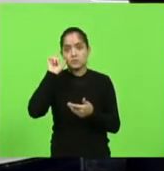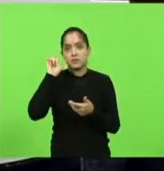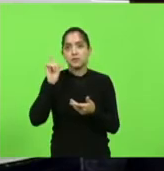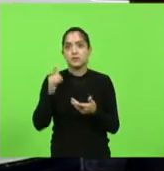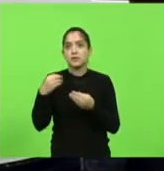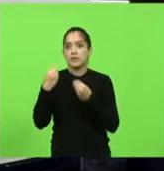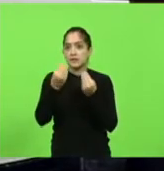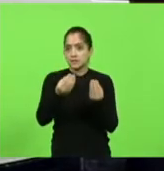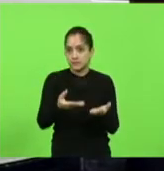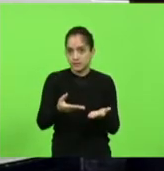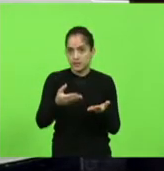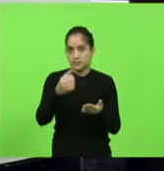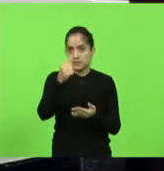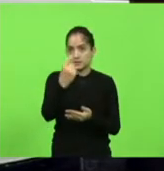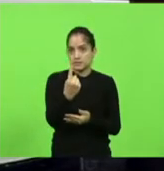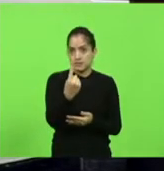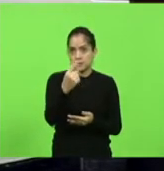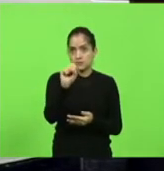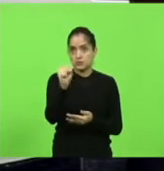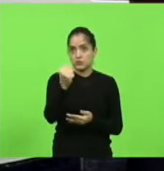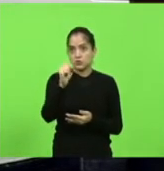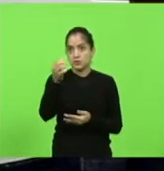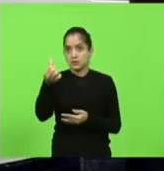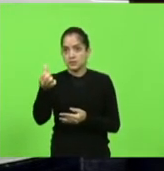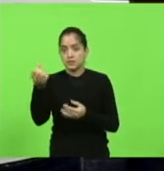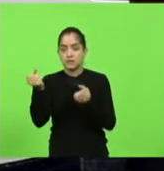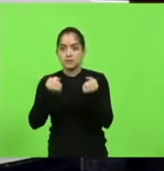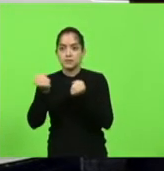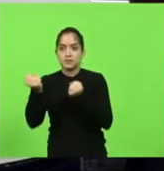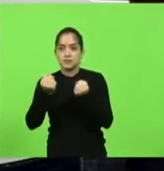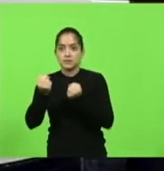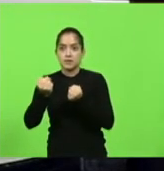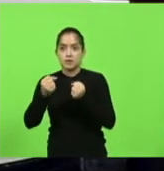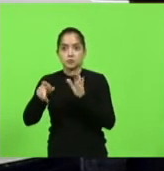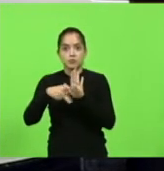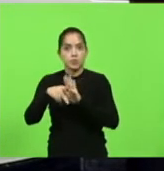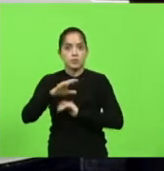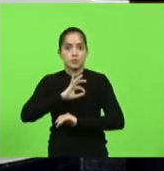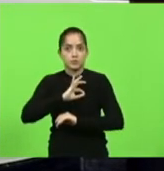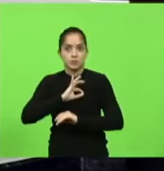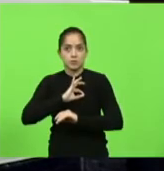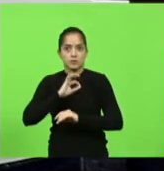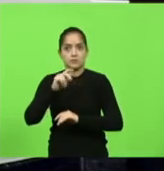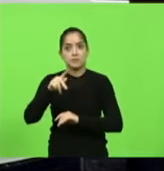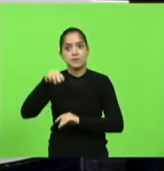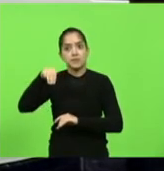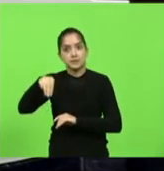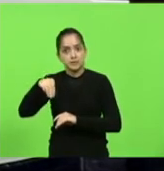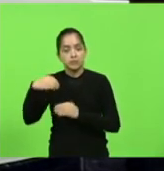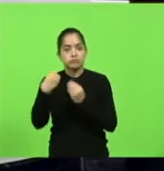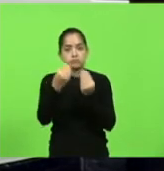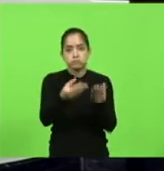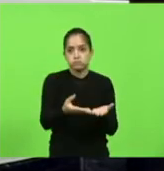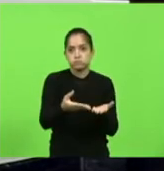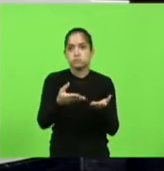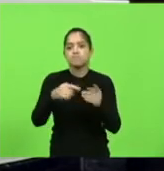entrega de 186 viaturas para a Polícia Militar. É importante, viatura, equipamento de